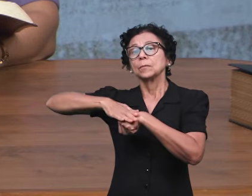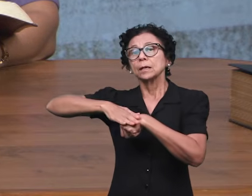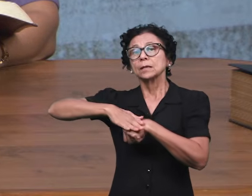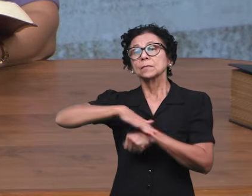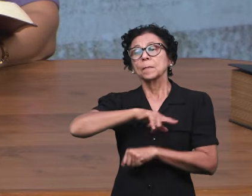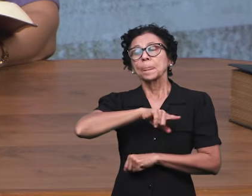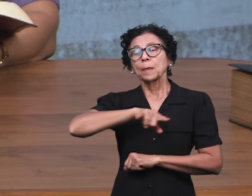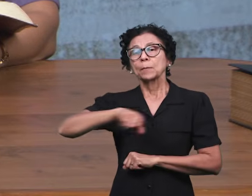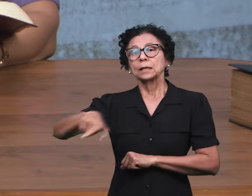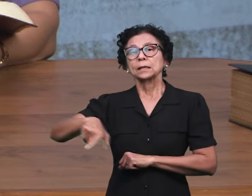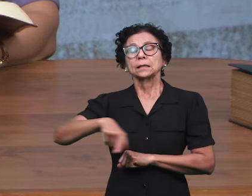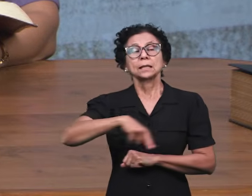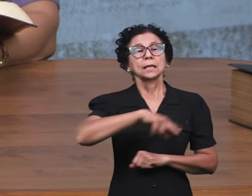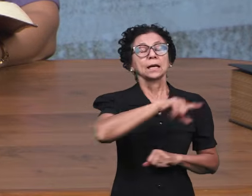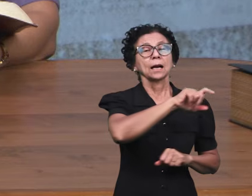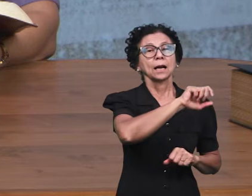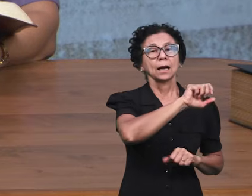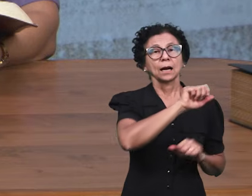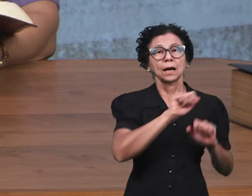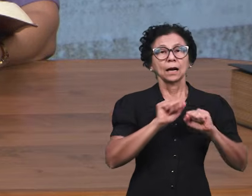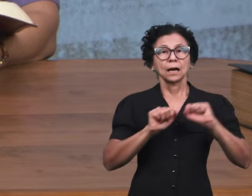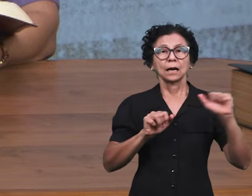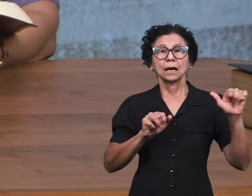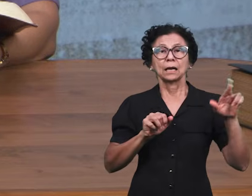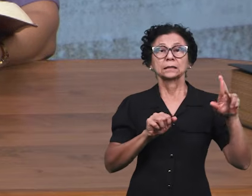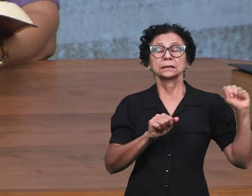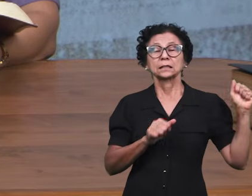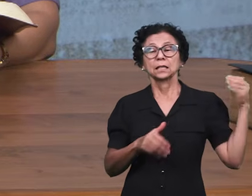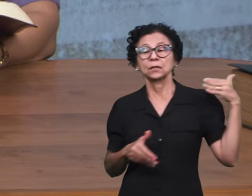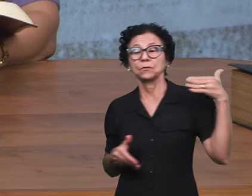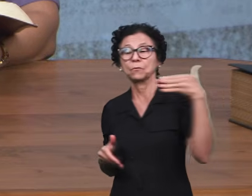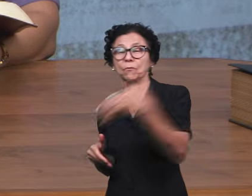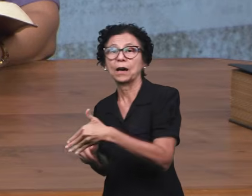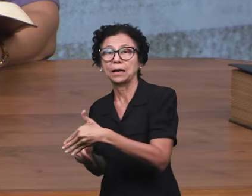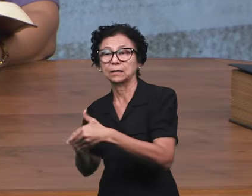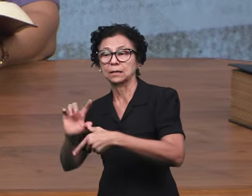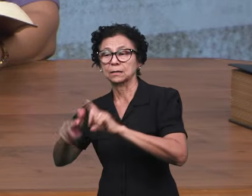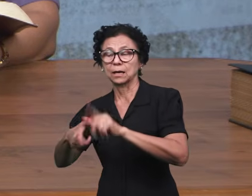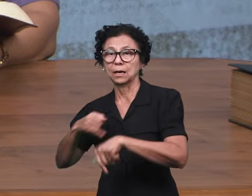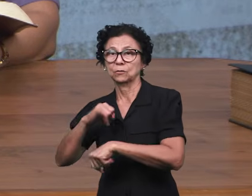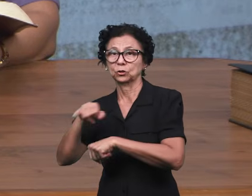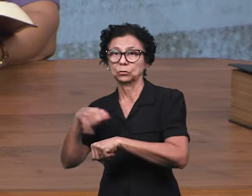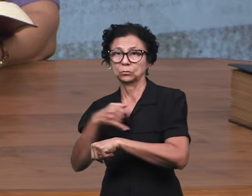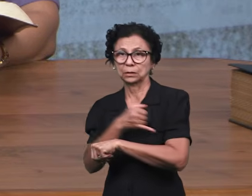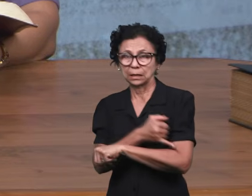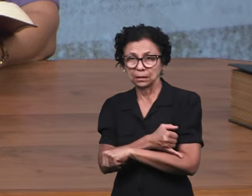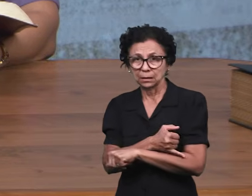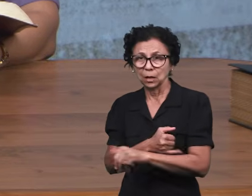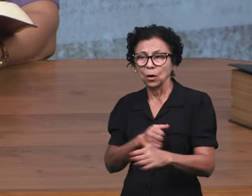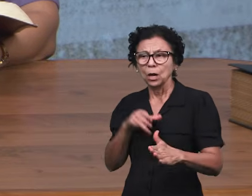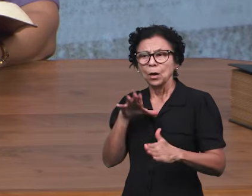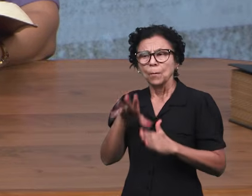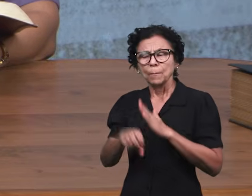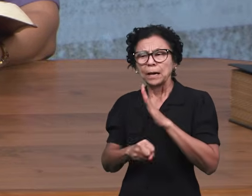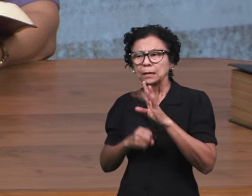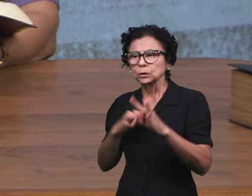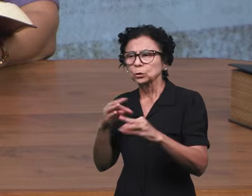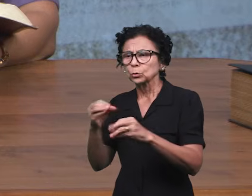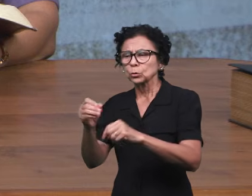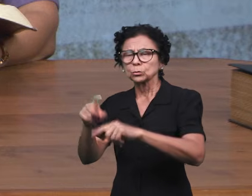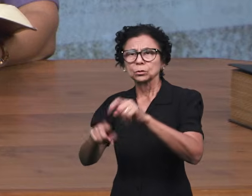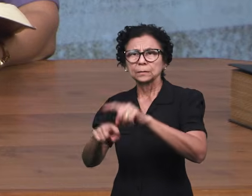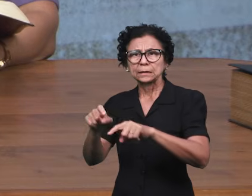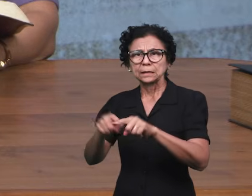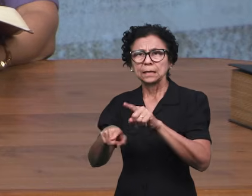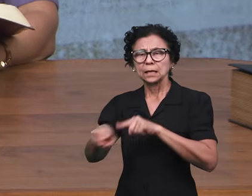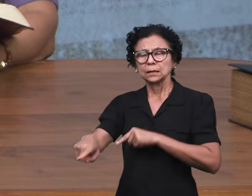a presa e lhe tome o despojo e o ponha para ser pisado aos pés como